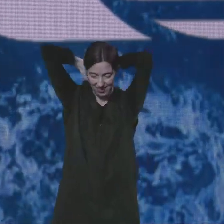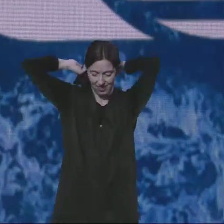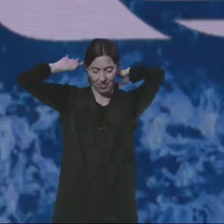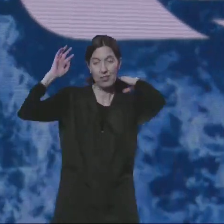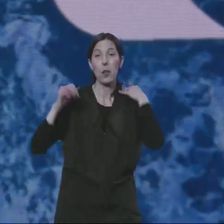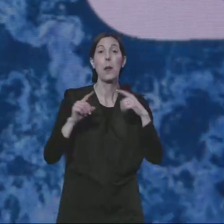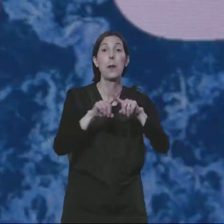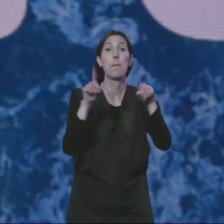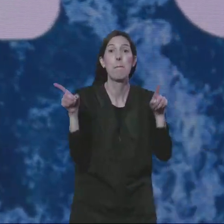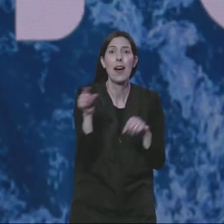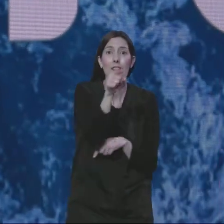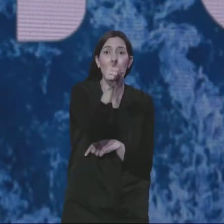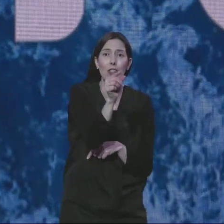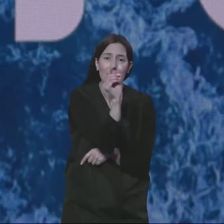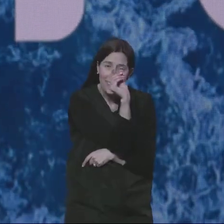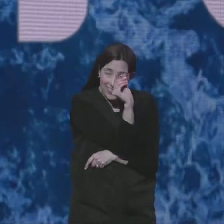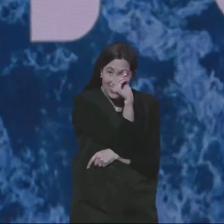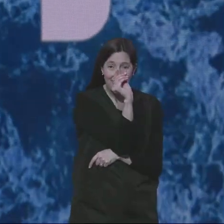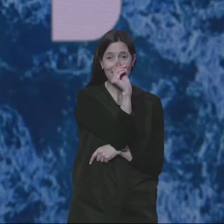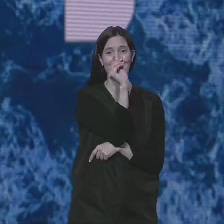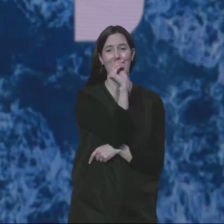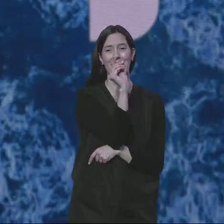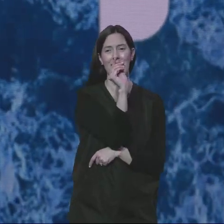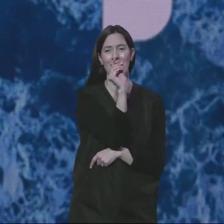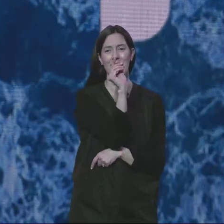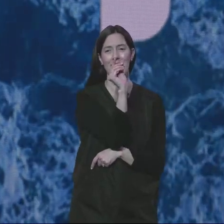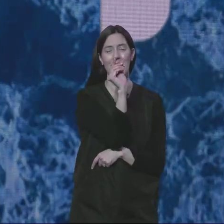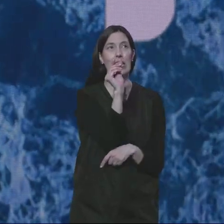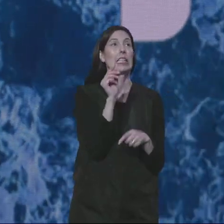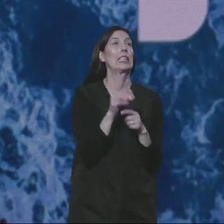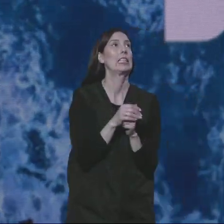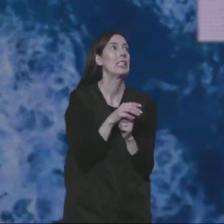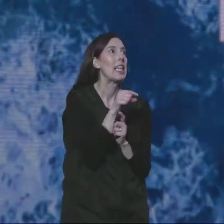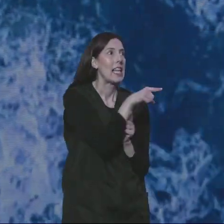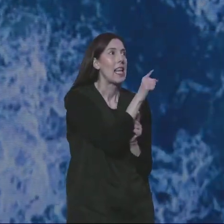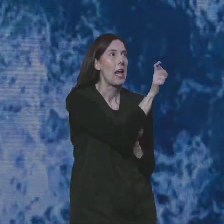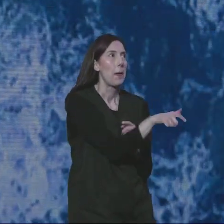Mas você está aqui. Será que ele gosta de mim?